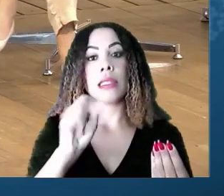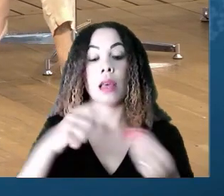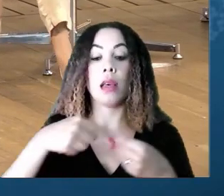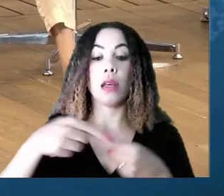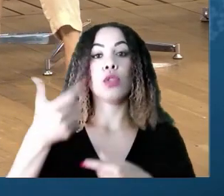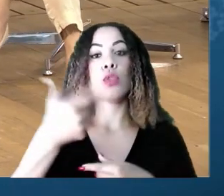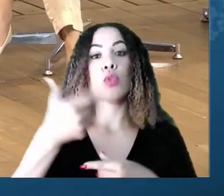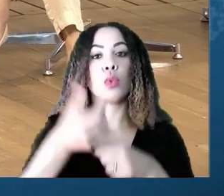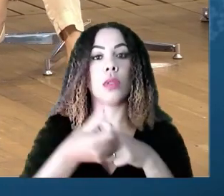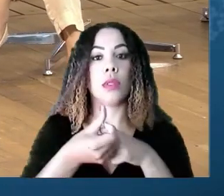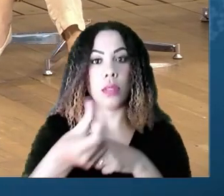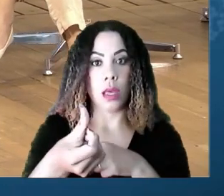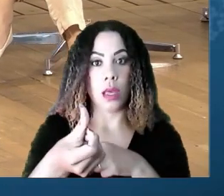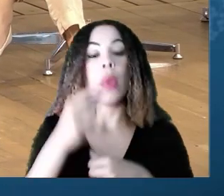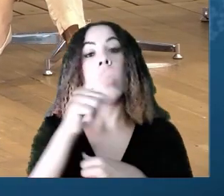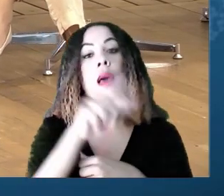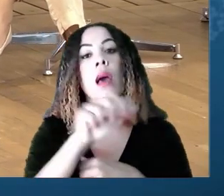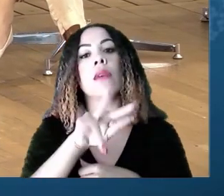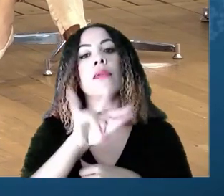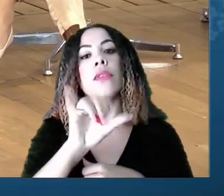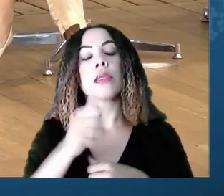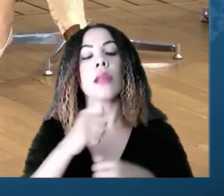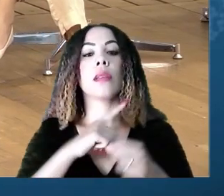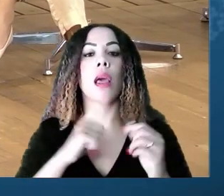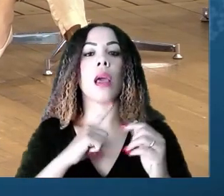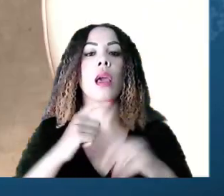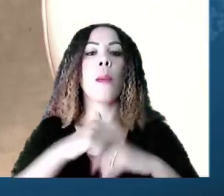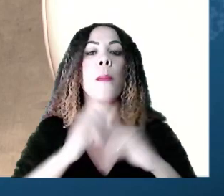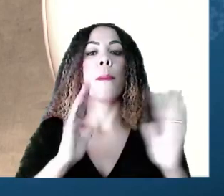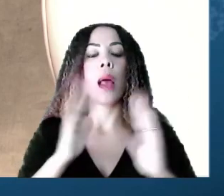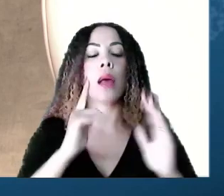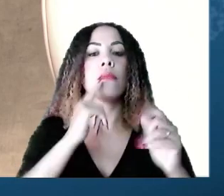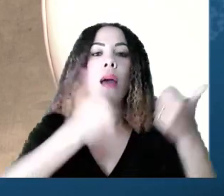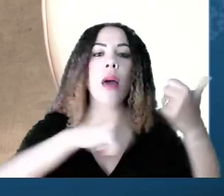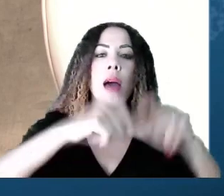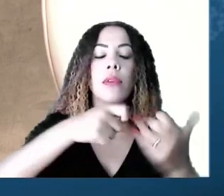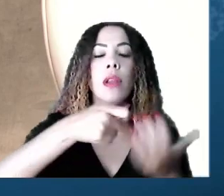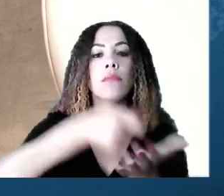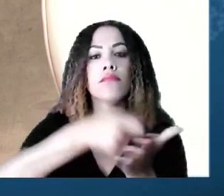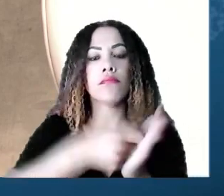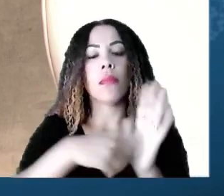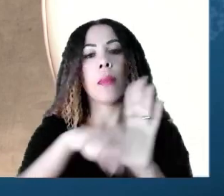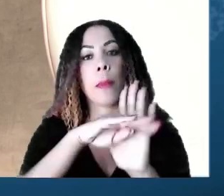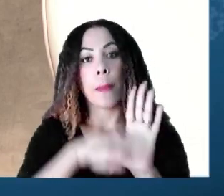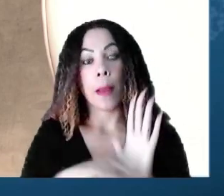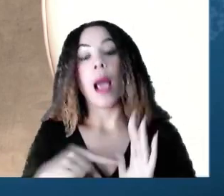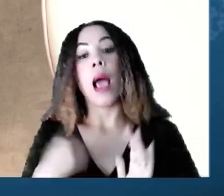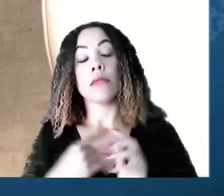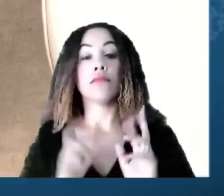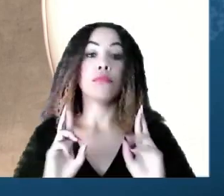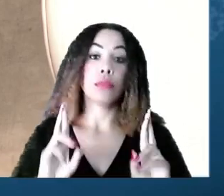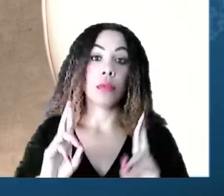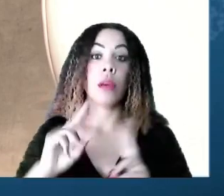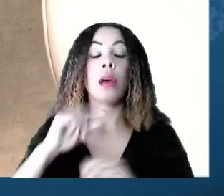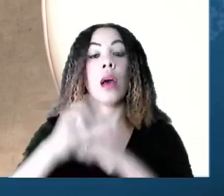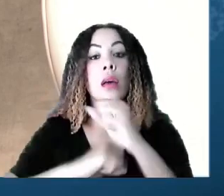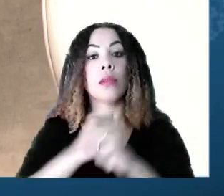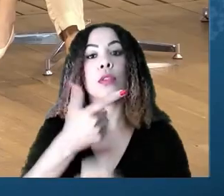ter o seu tempo de avaliação e exigências e discussão, e a gente tem a expectativa de, em 2025, já ter a